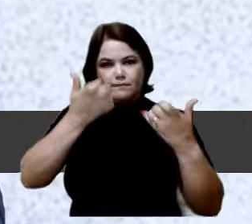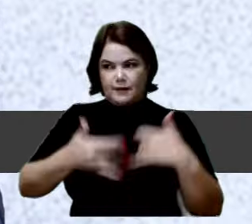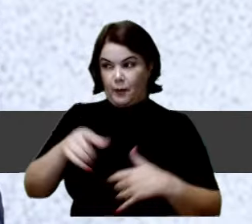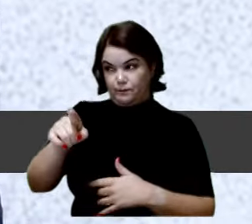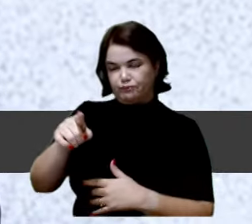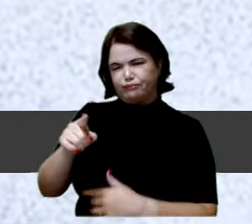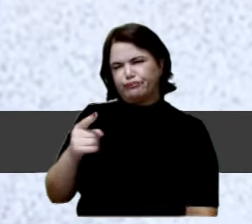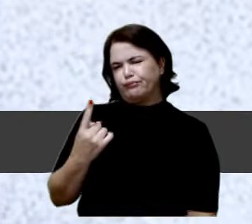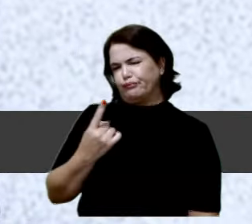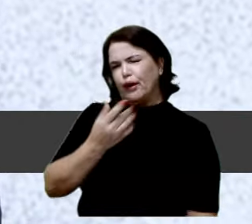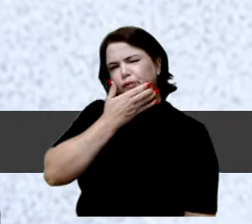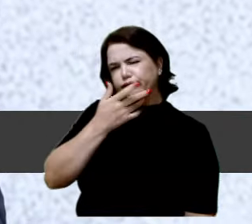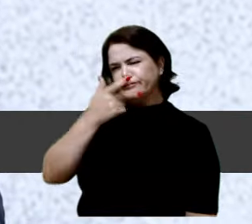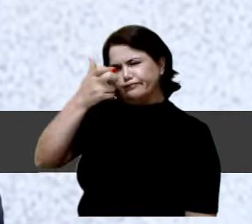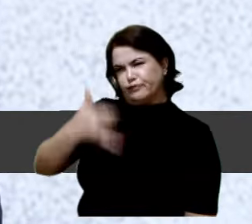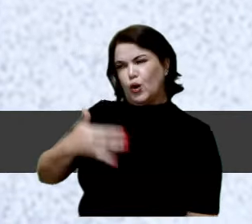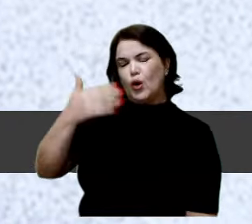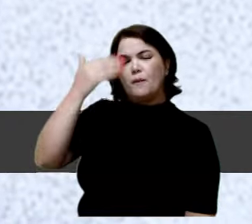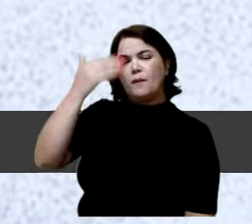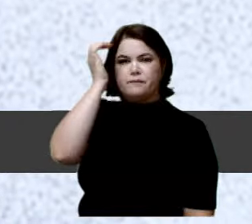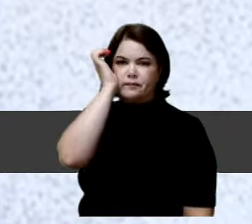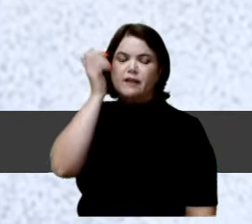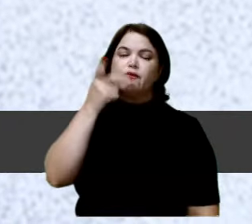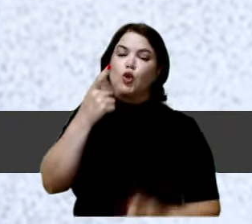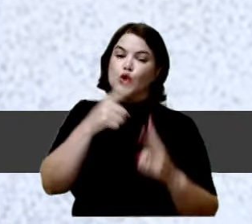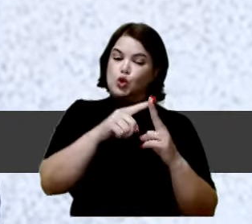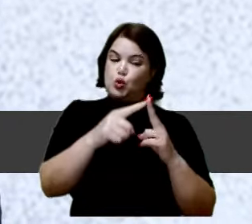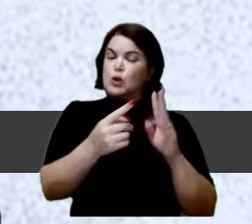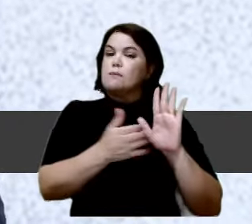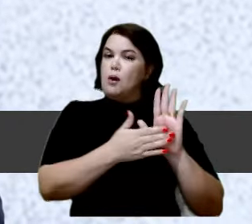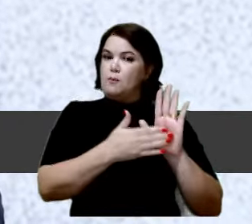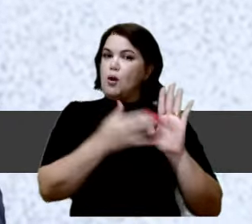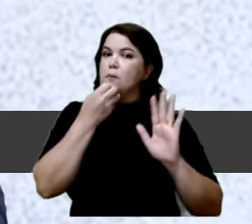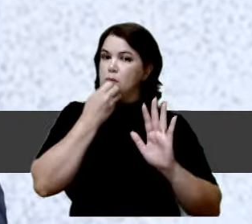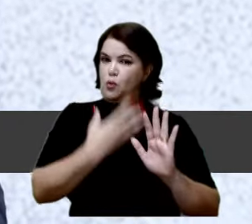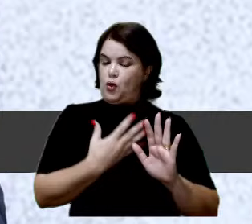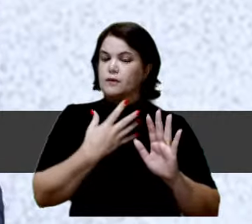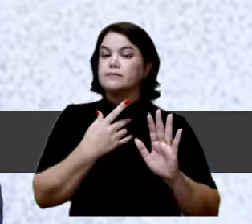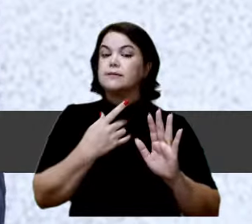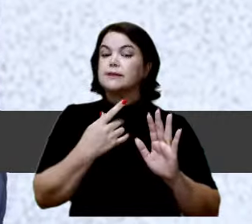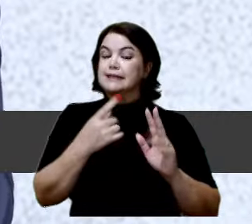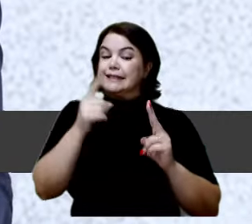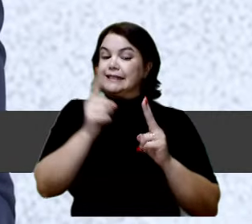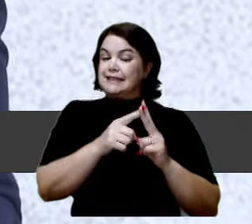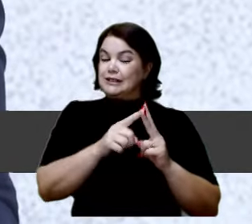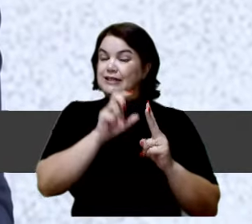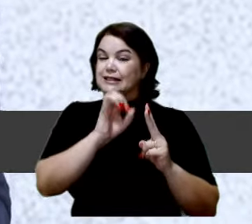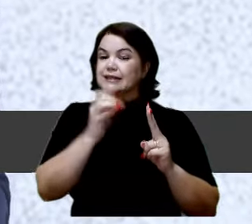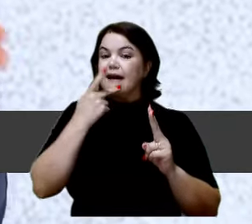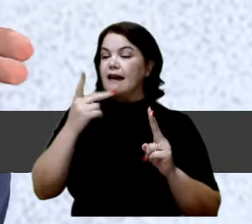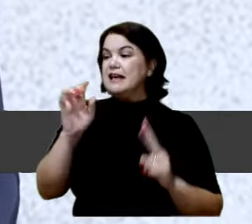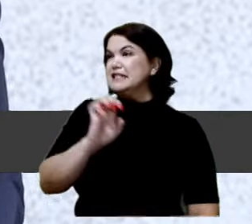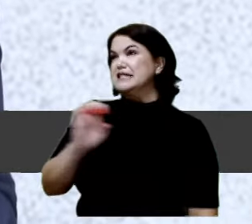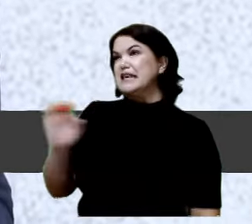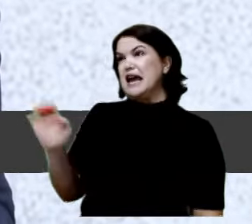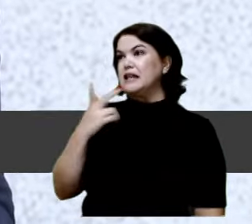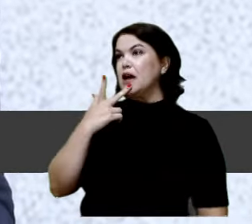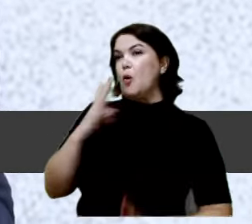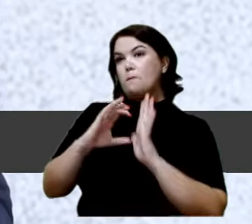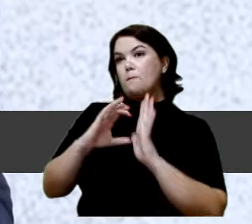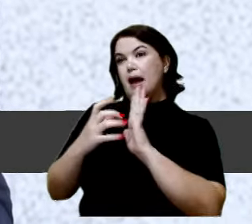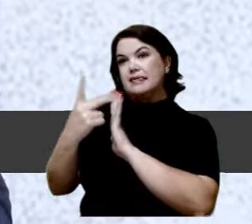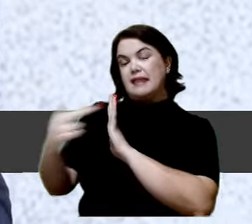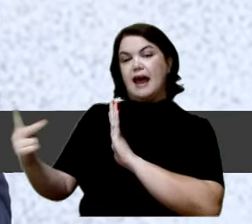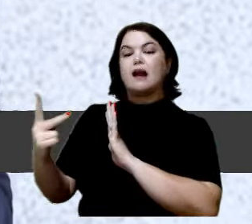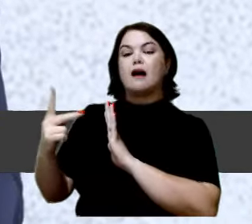propostas são boas Eu prometo carregar as que forem viáveis e segunda se ela deixar essa esquerdismo e esse partido que ela tá ela é convidada